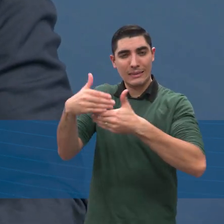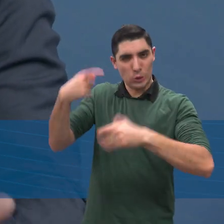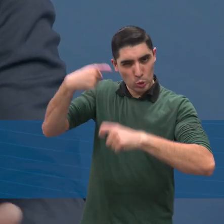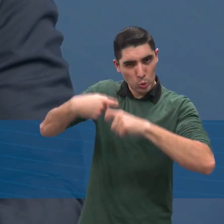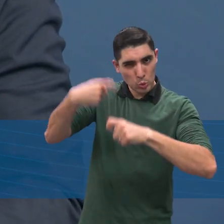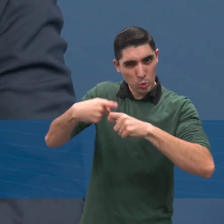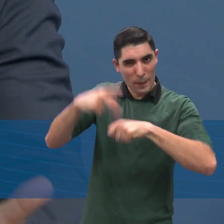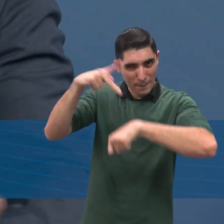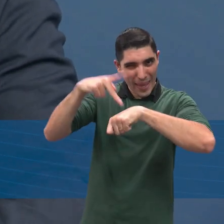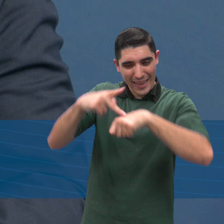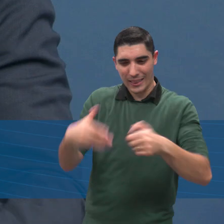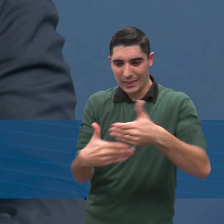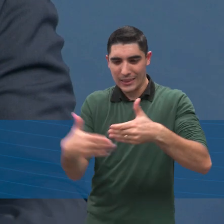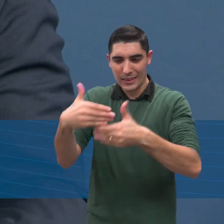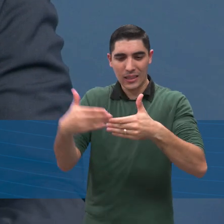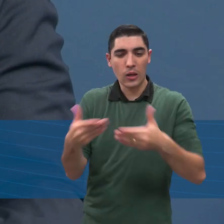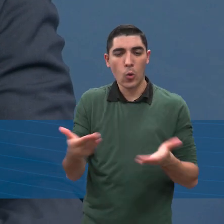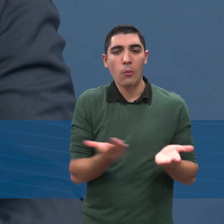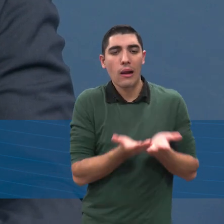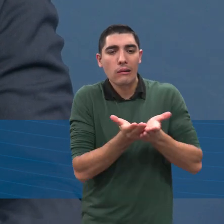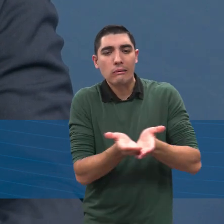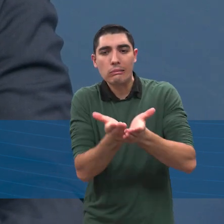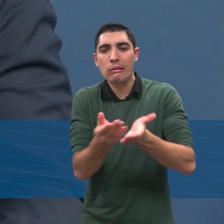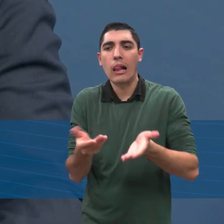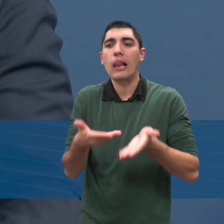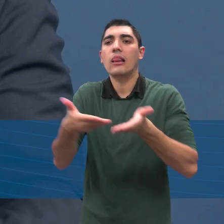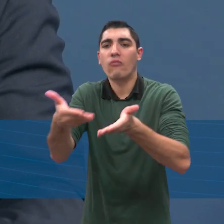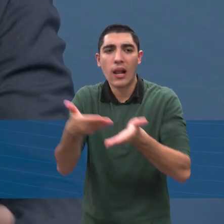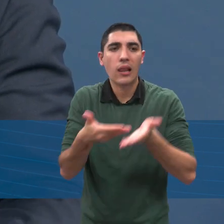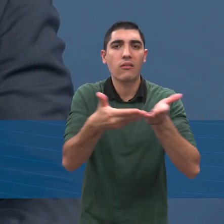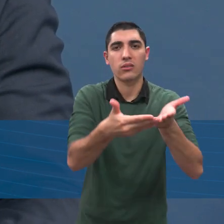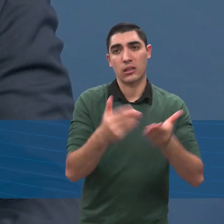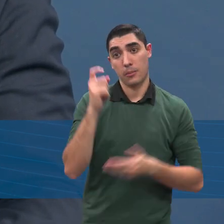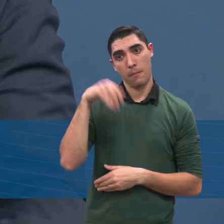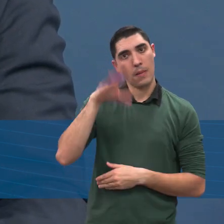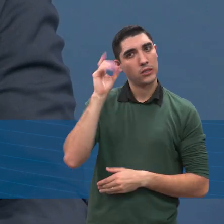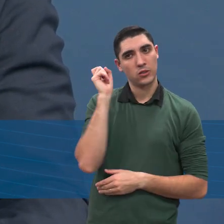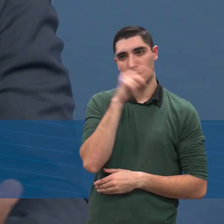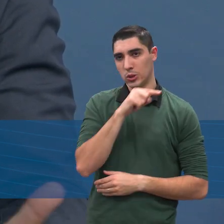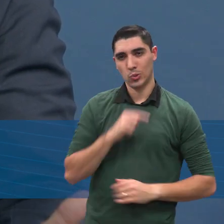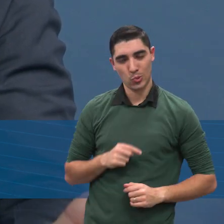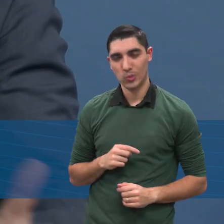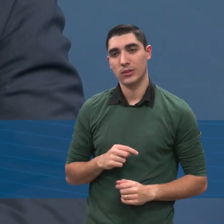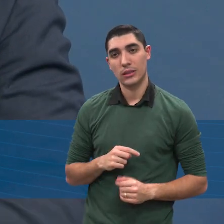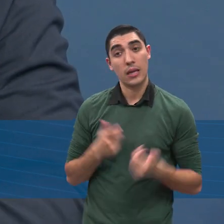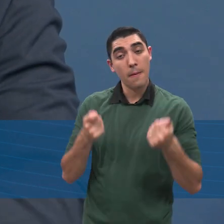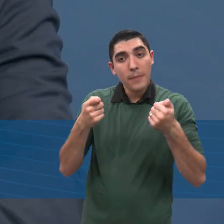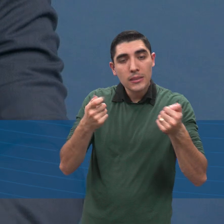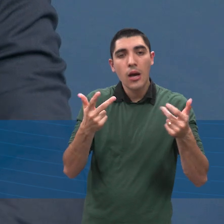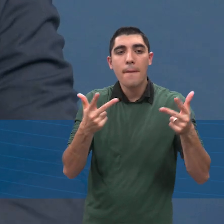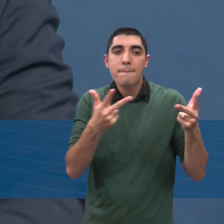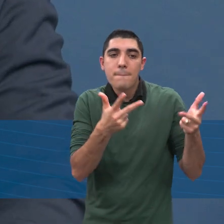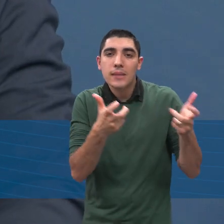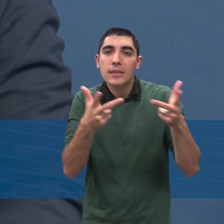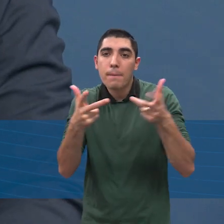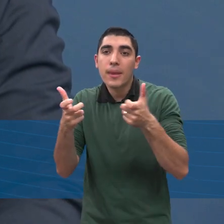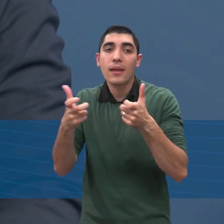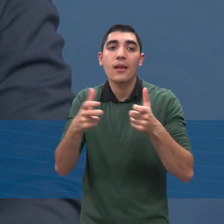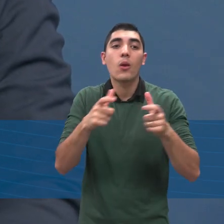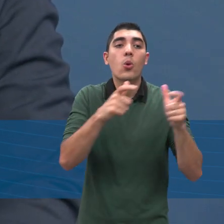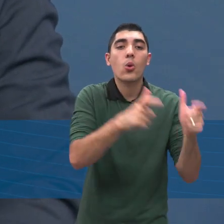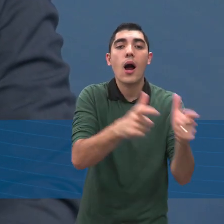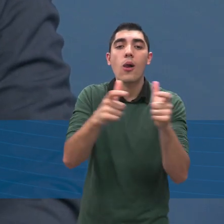como transportar bloco? É muito mais complicado, né? Fazer uma casa de alvenaria. Então a gente tem que entender as realidades dos locais,